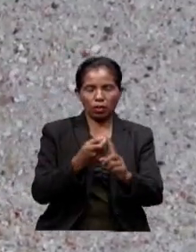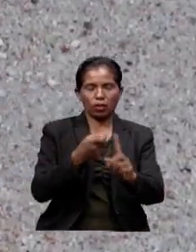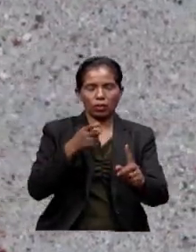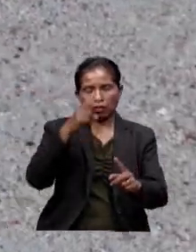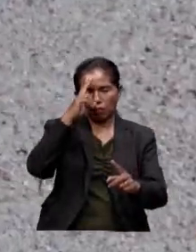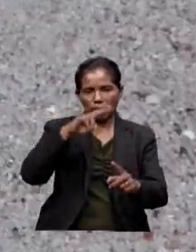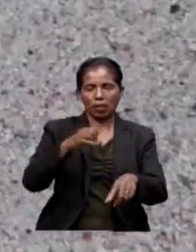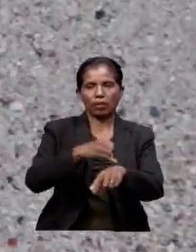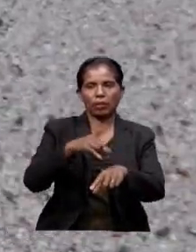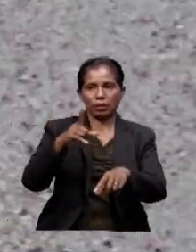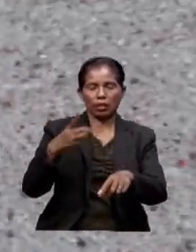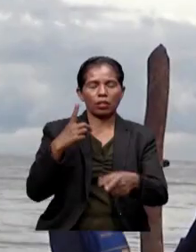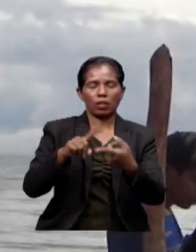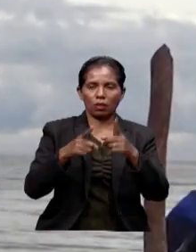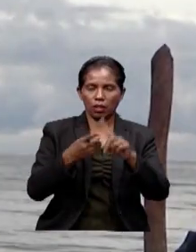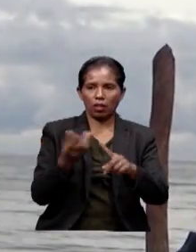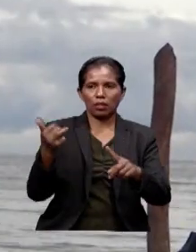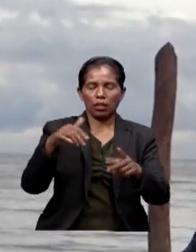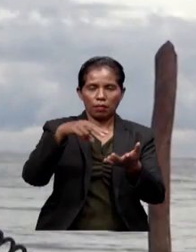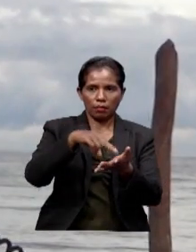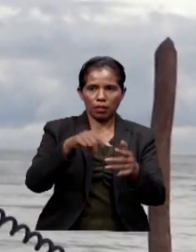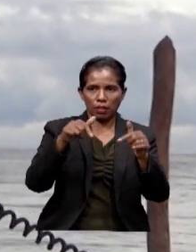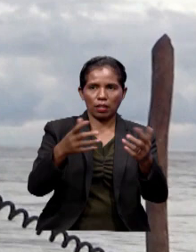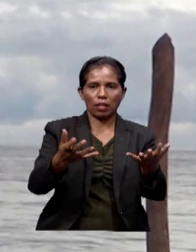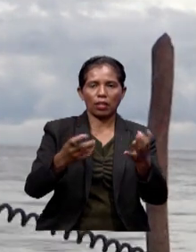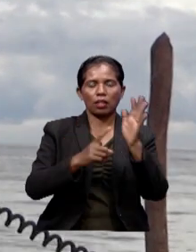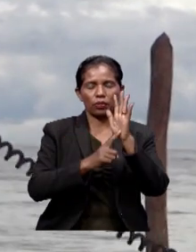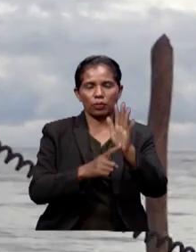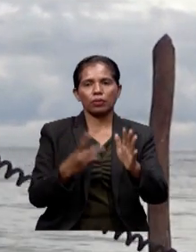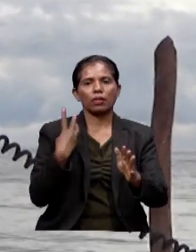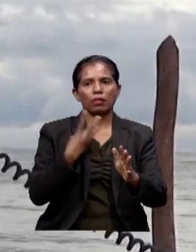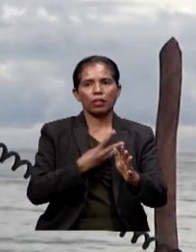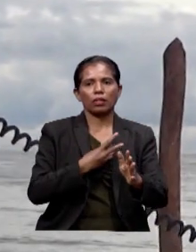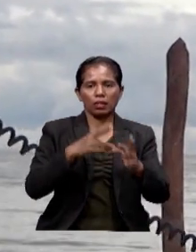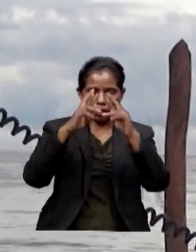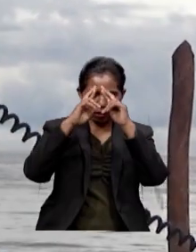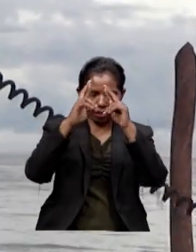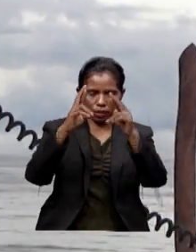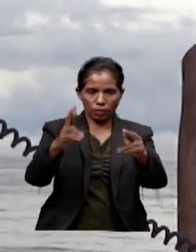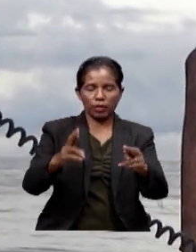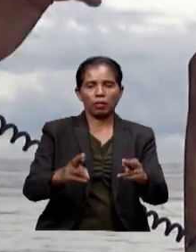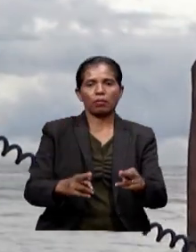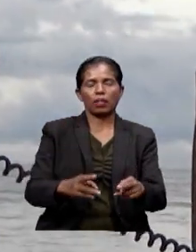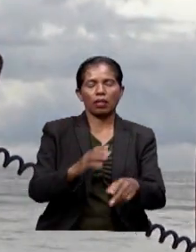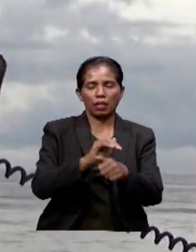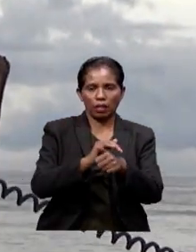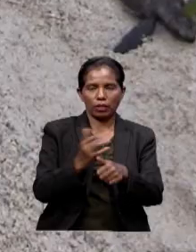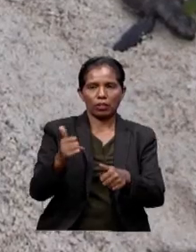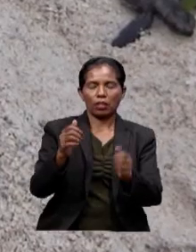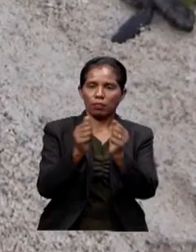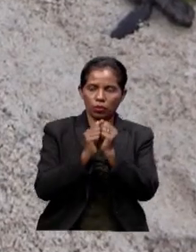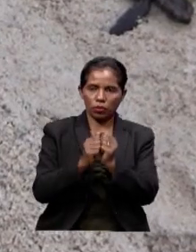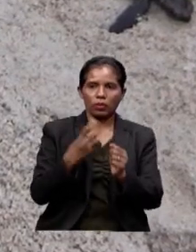internacional sira. Ita na belo sira na guarda ne. Hakar ka turu na fati ita kata, respeita met natureza ne be hamoto ko